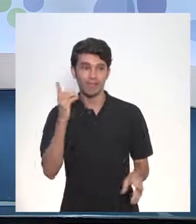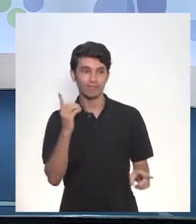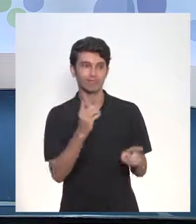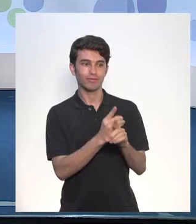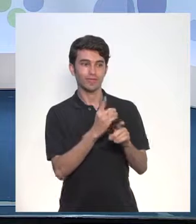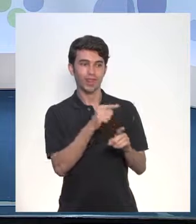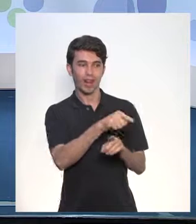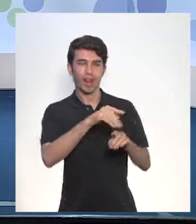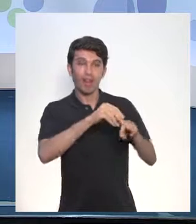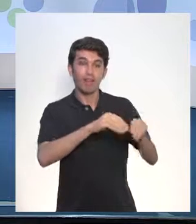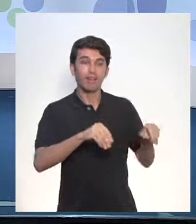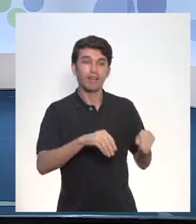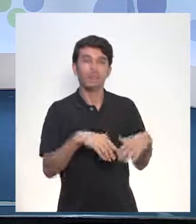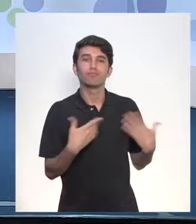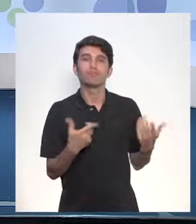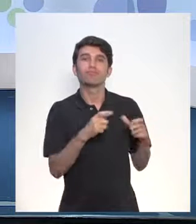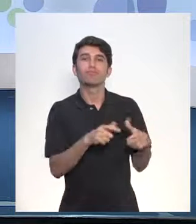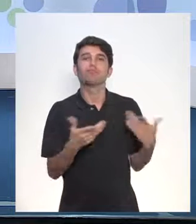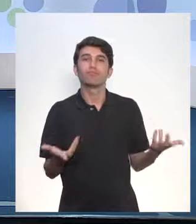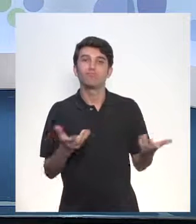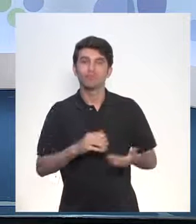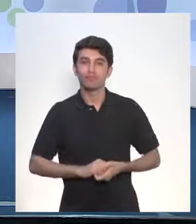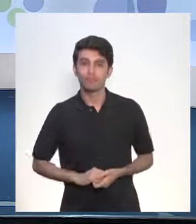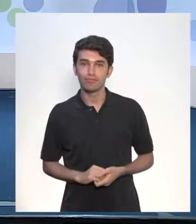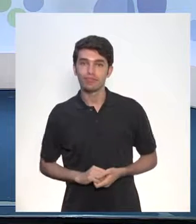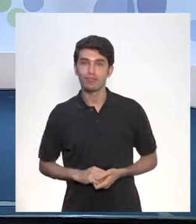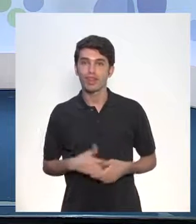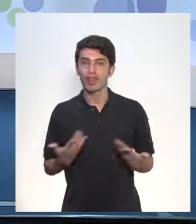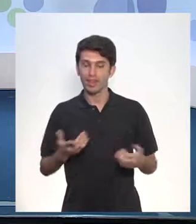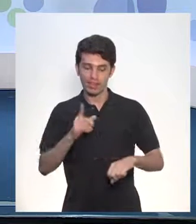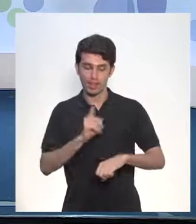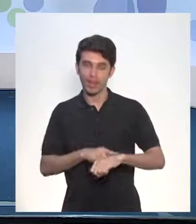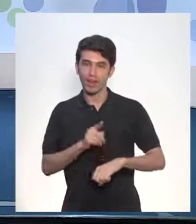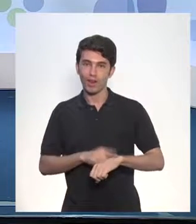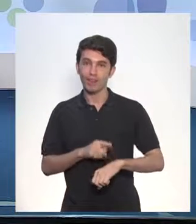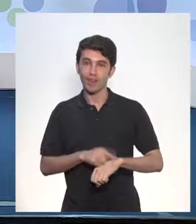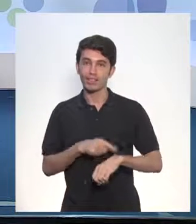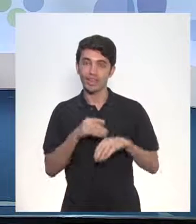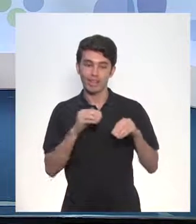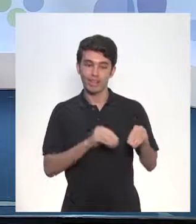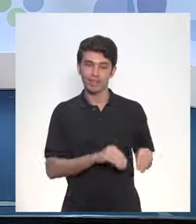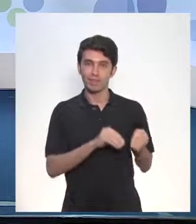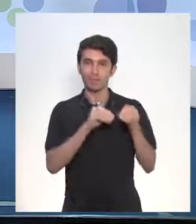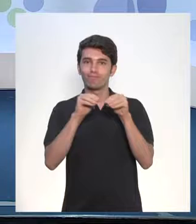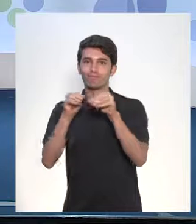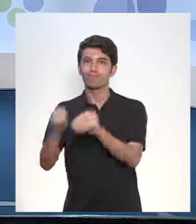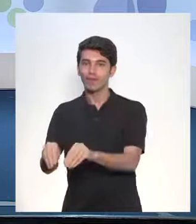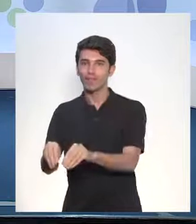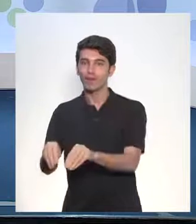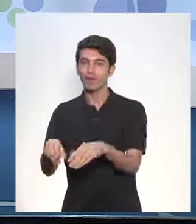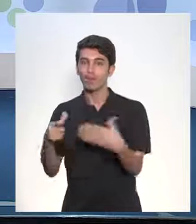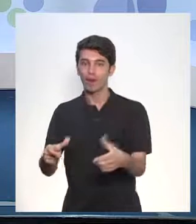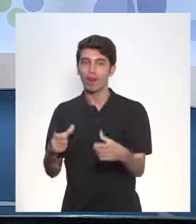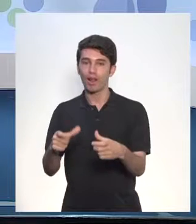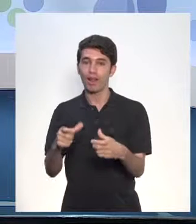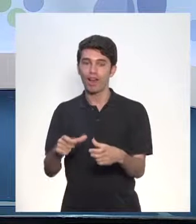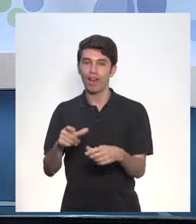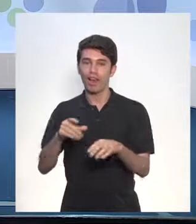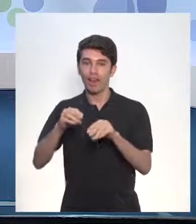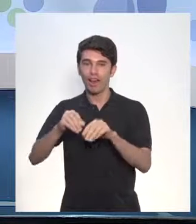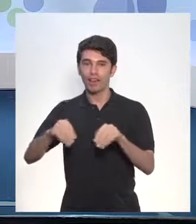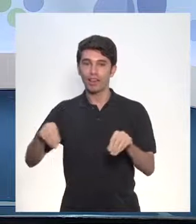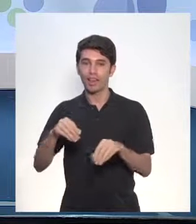terra para eles. E aonde vai ser isso? E aí é a hora que eles migram para a Terra Santa.